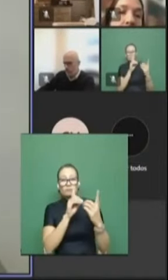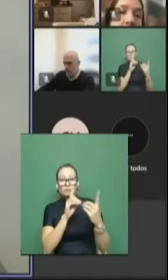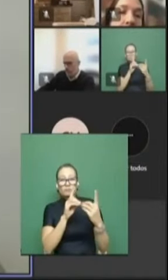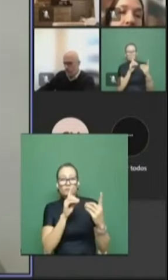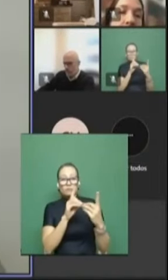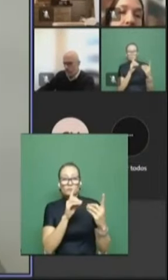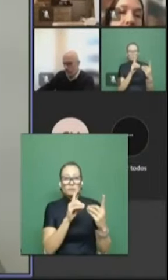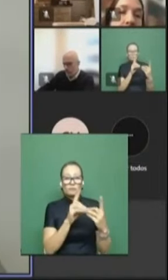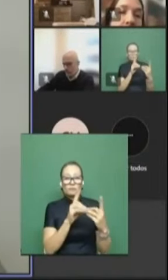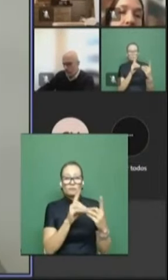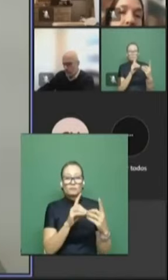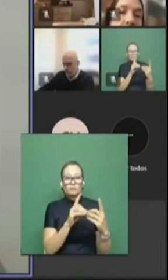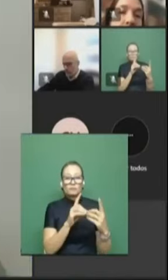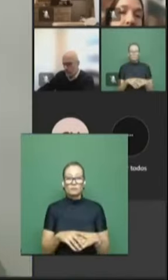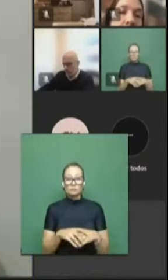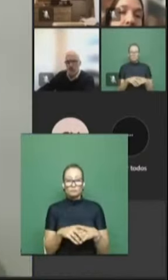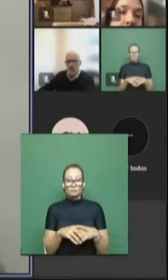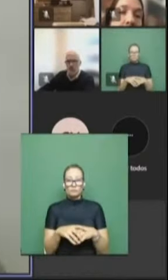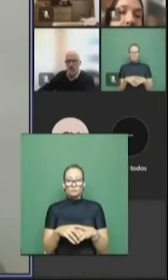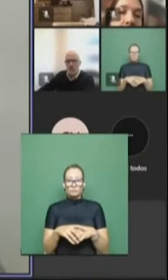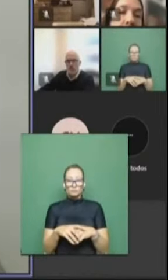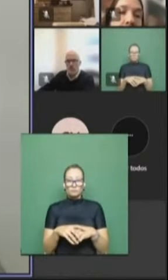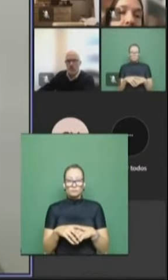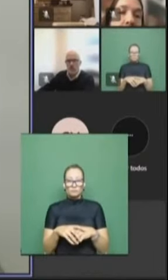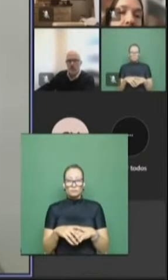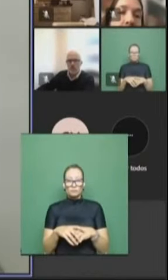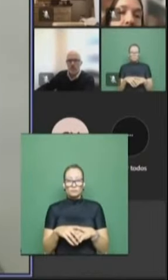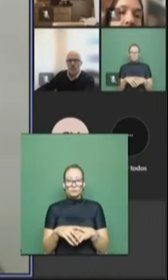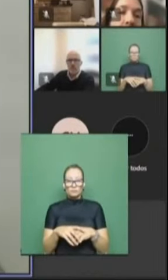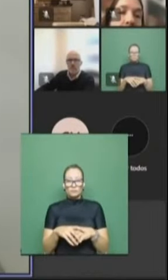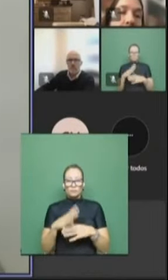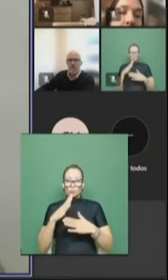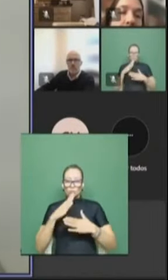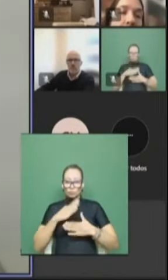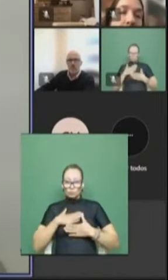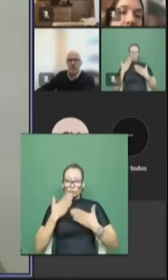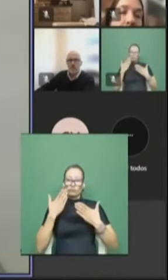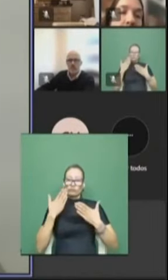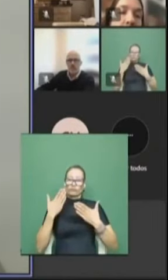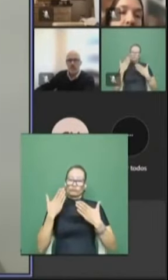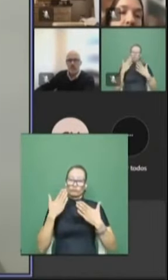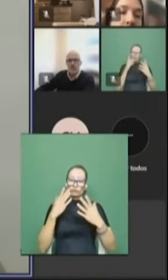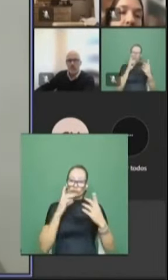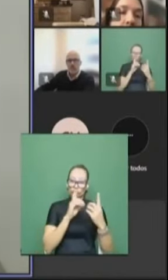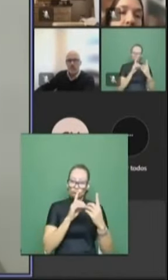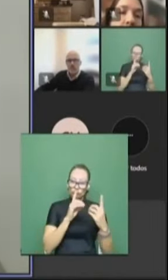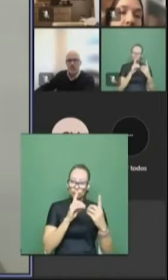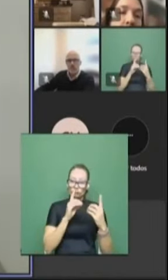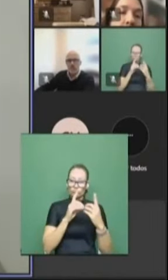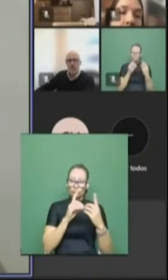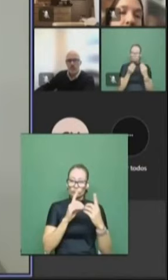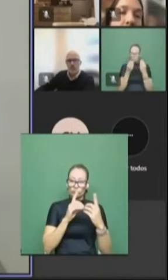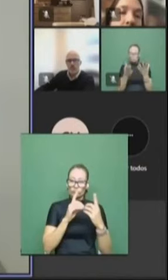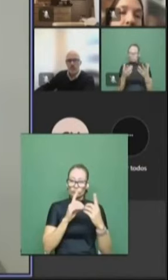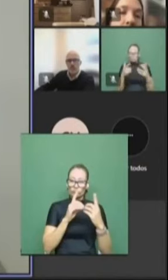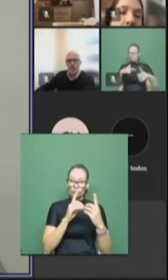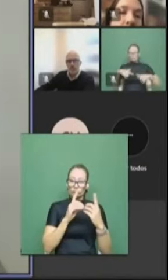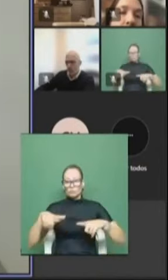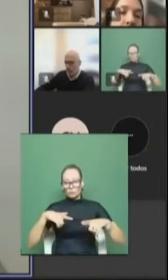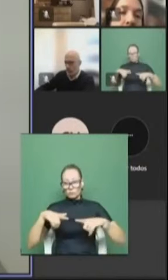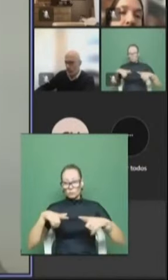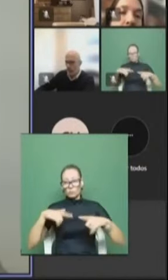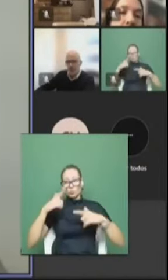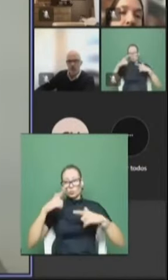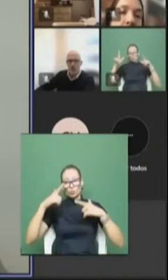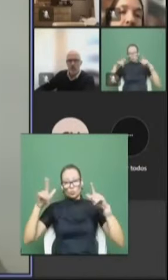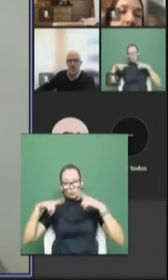impacto nessas vias no entorno, na questões de atendimento de entrega de serviços e outras